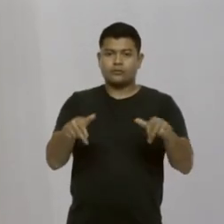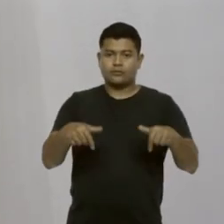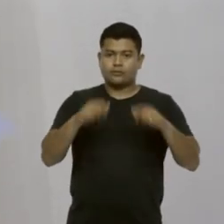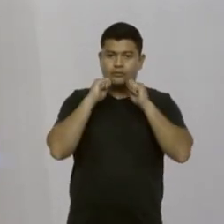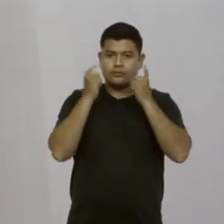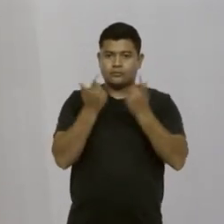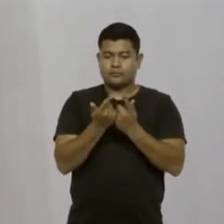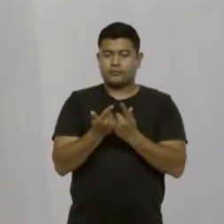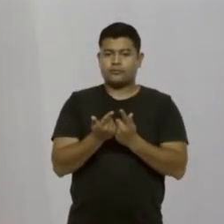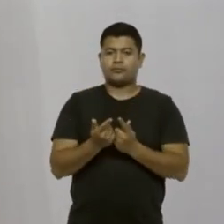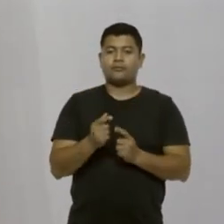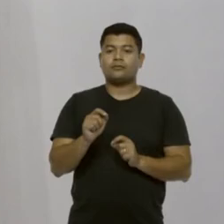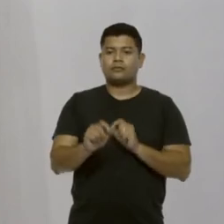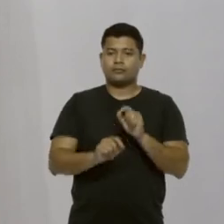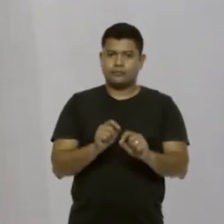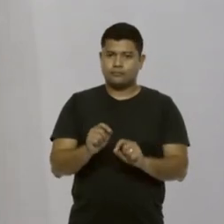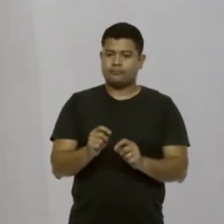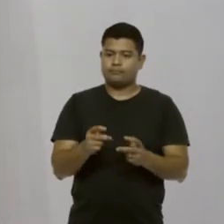Muito obrigado.